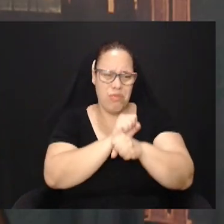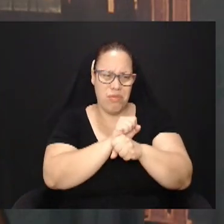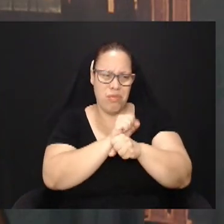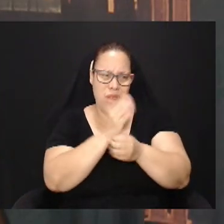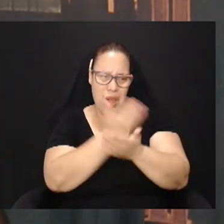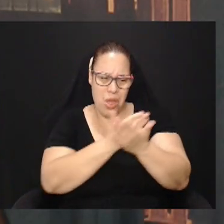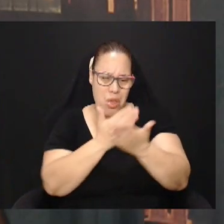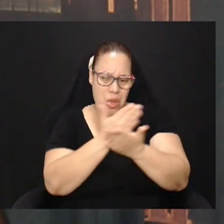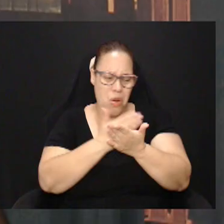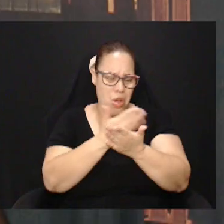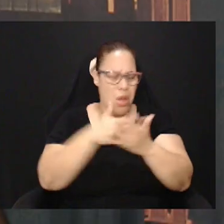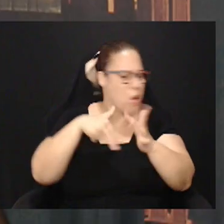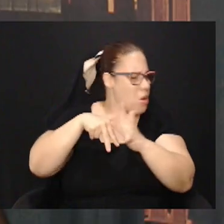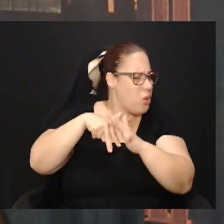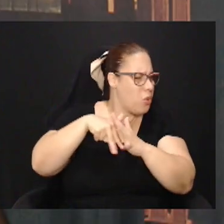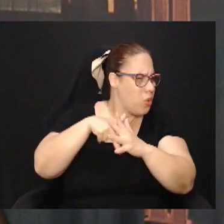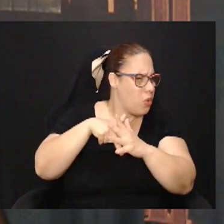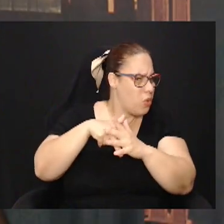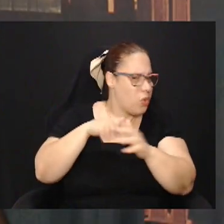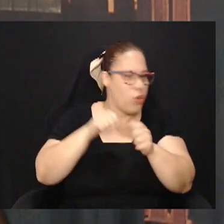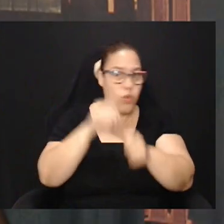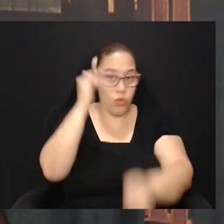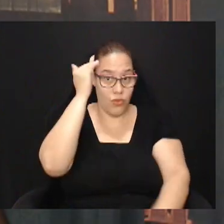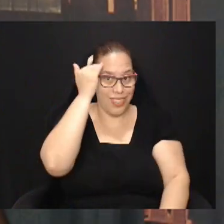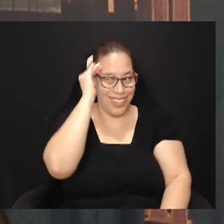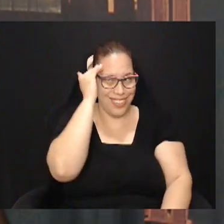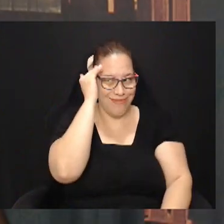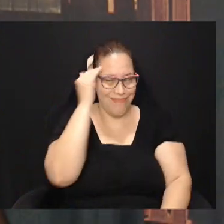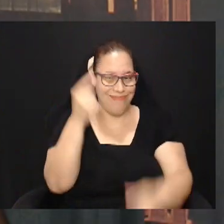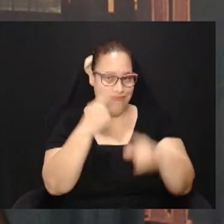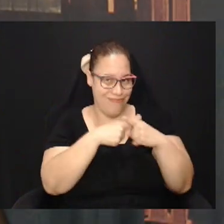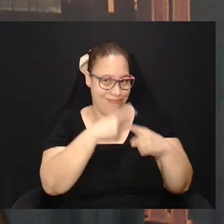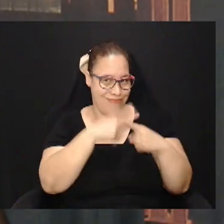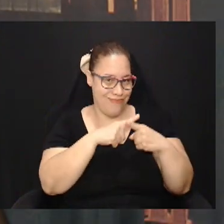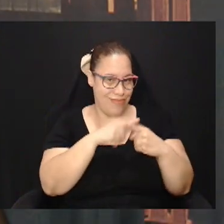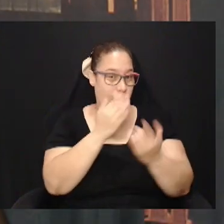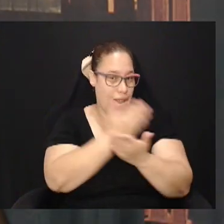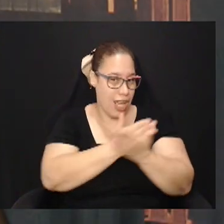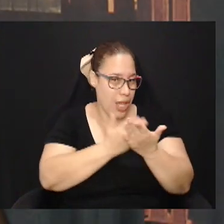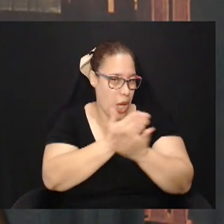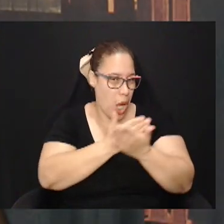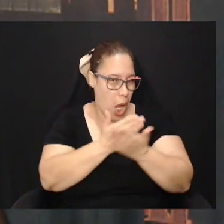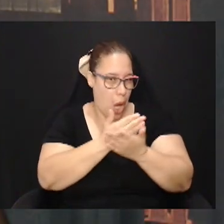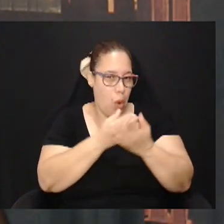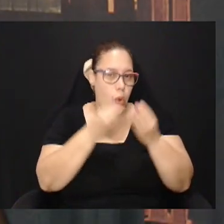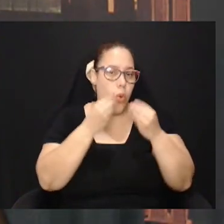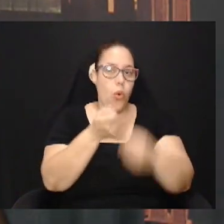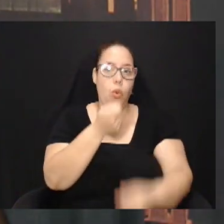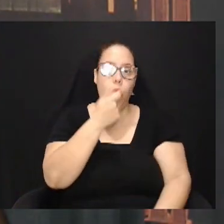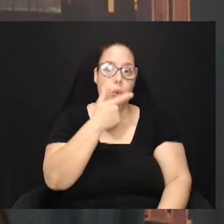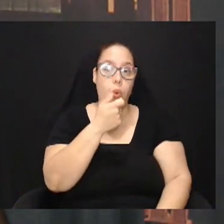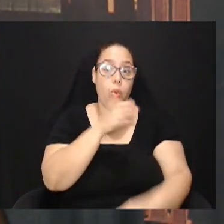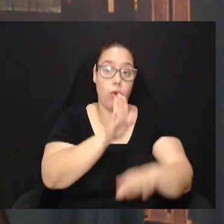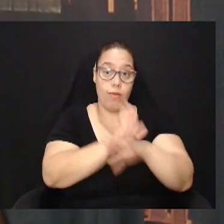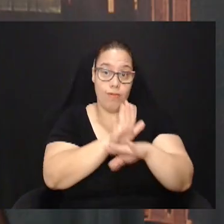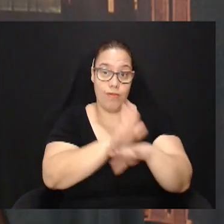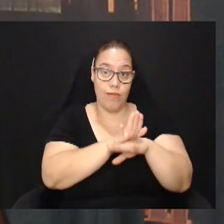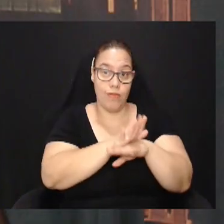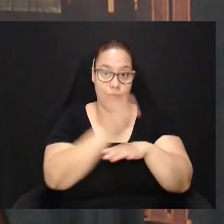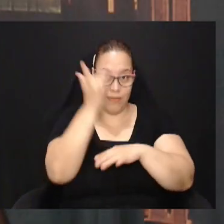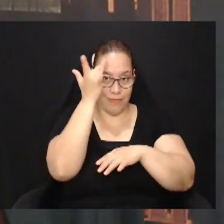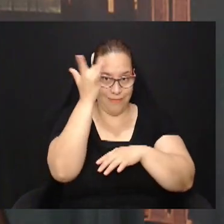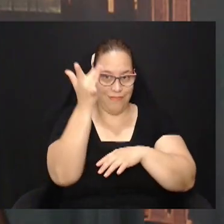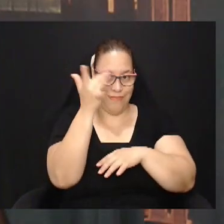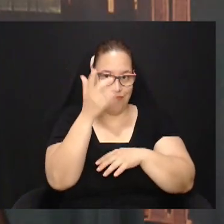paciente, vamos fazer ele entender por que ele está sendo tratado e como que essa medicação vai agir. Fica mais fácil para ele aderir